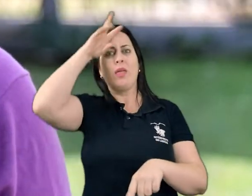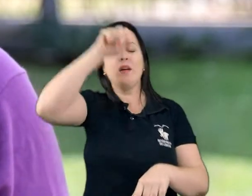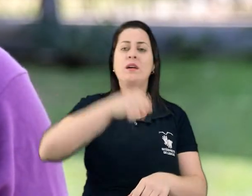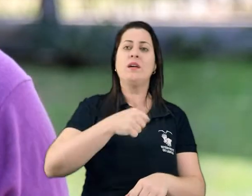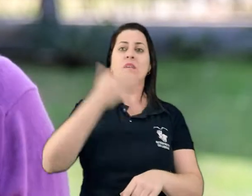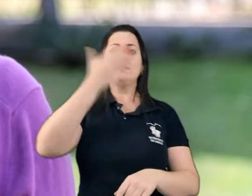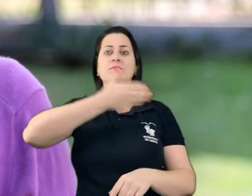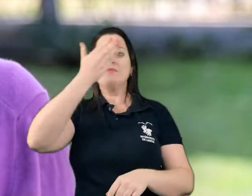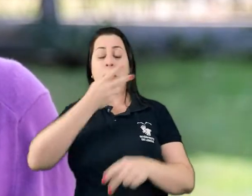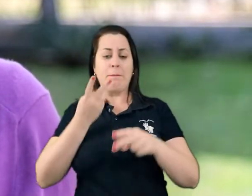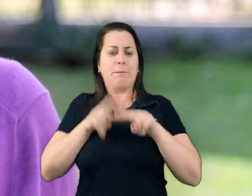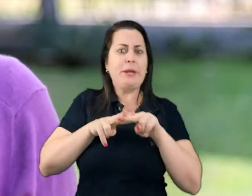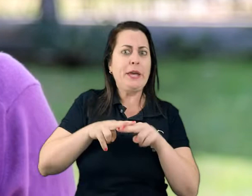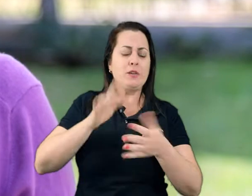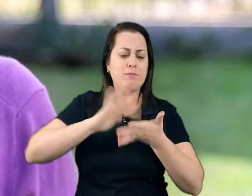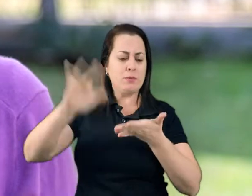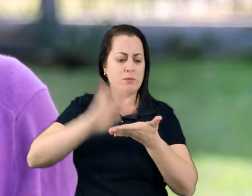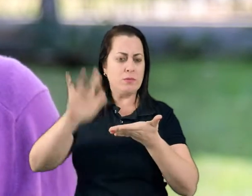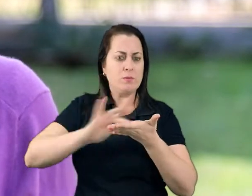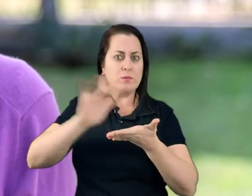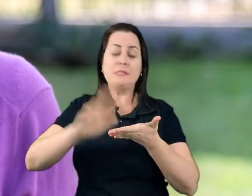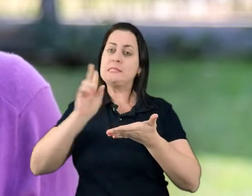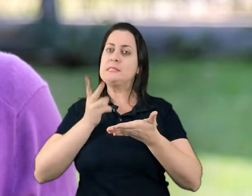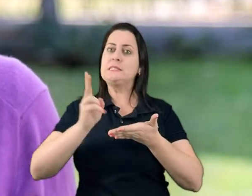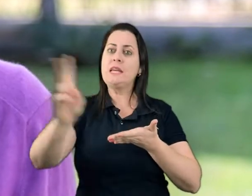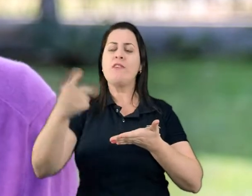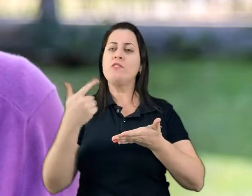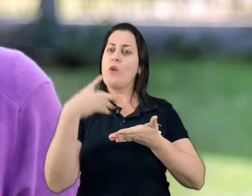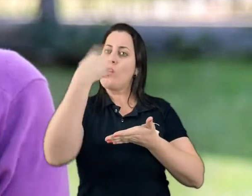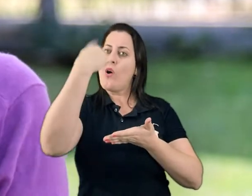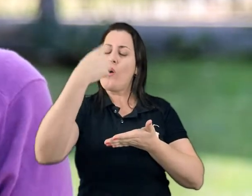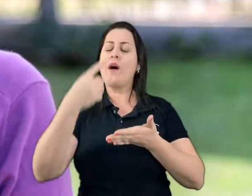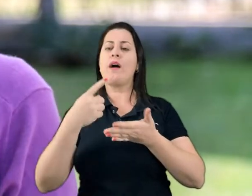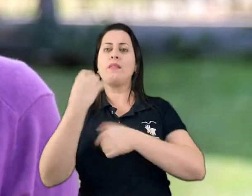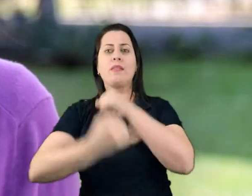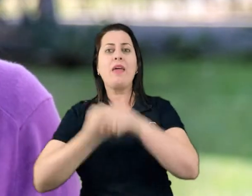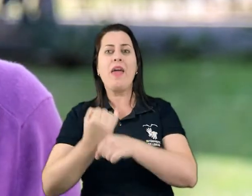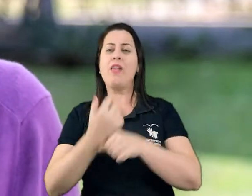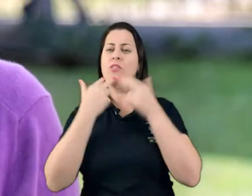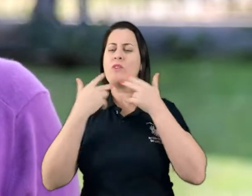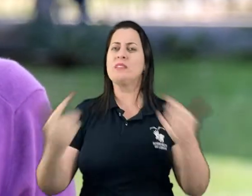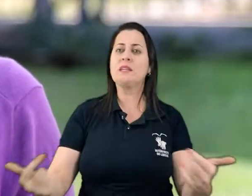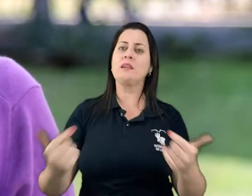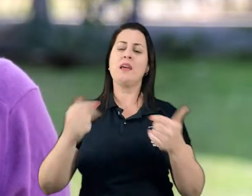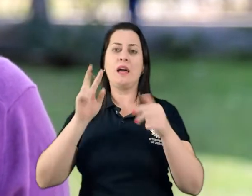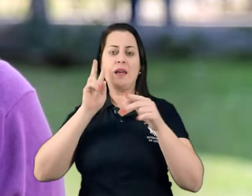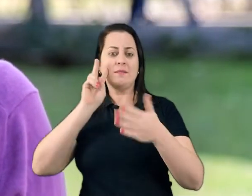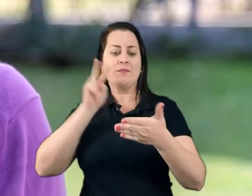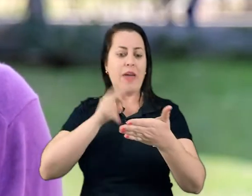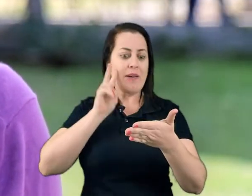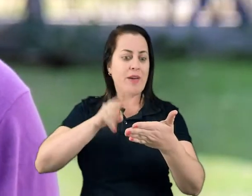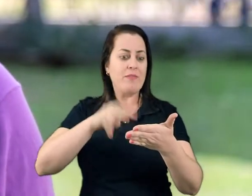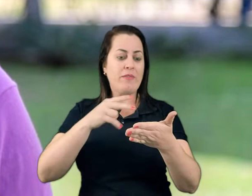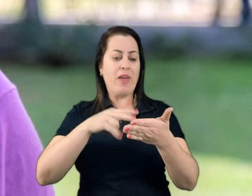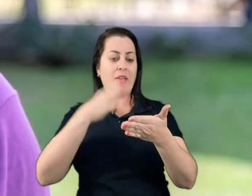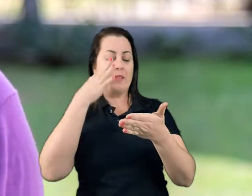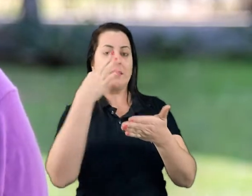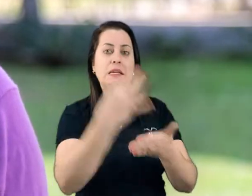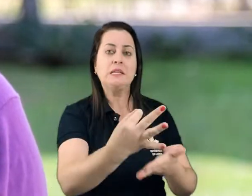muitas horas que você não tem nem noção né porque te prende aquilo ali é feito para você tá sempre conectado E tá tem sempre novidades